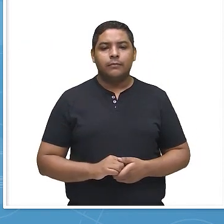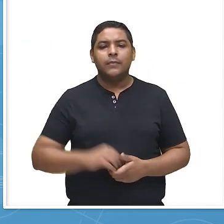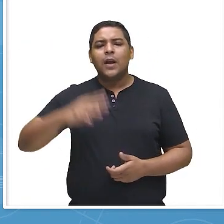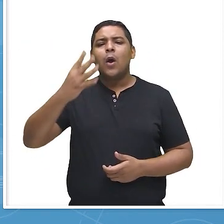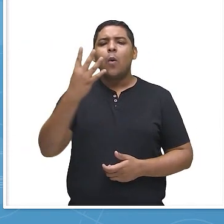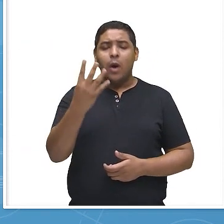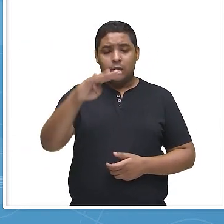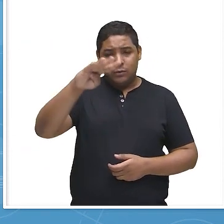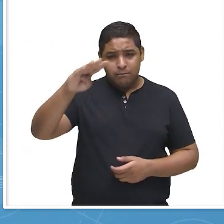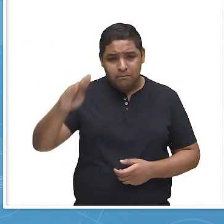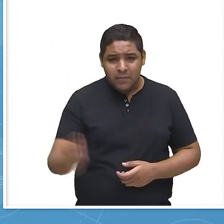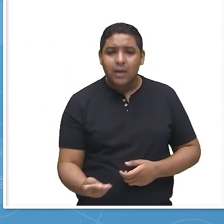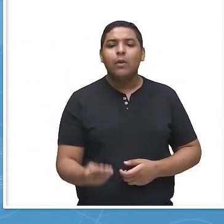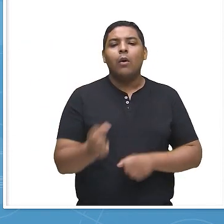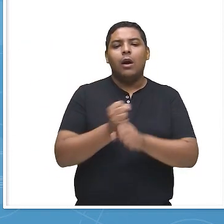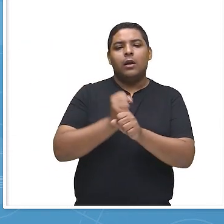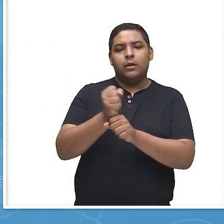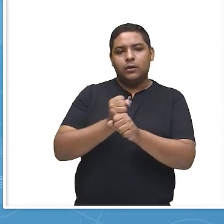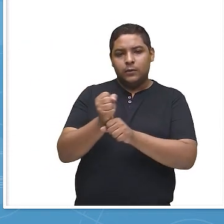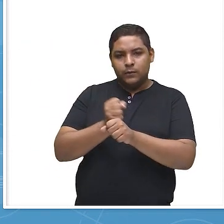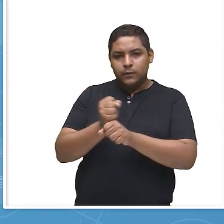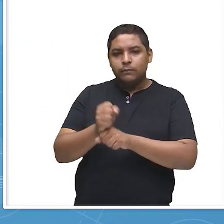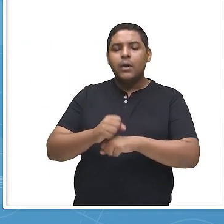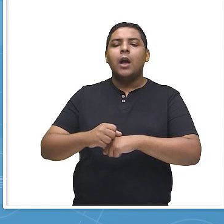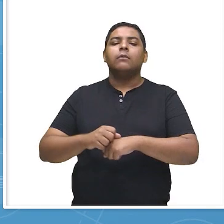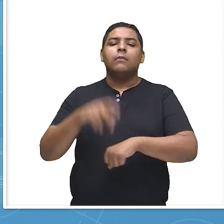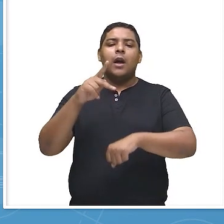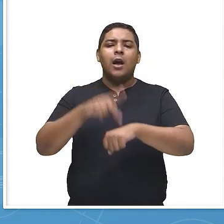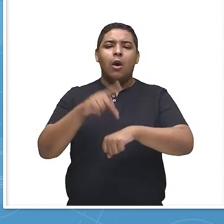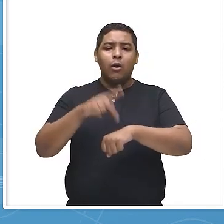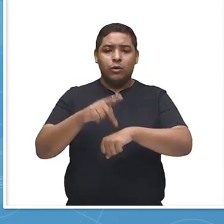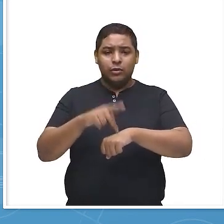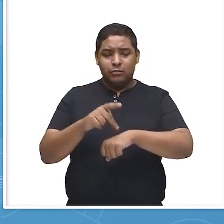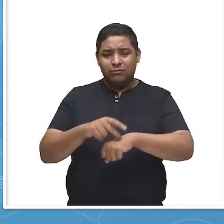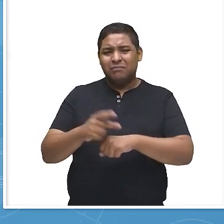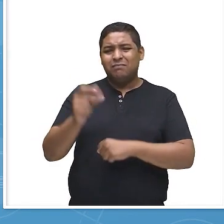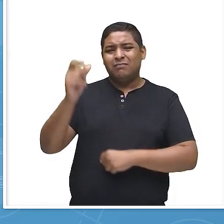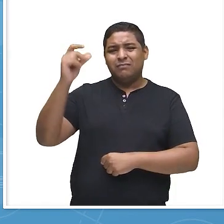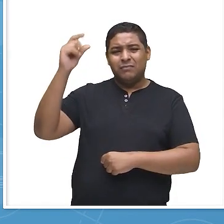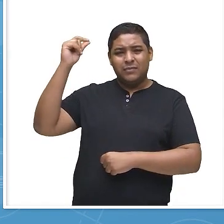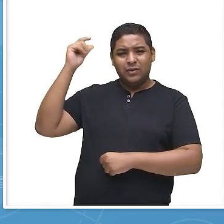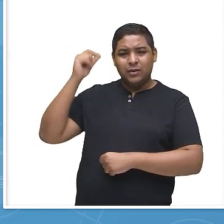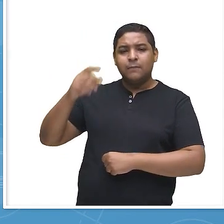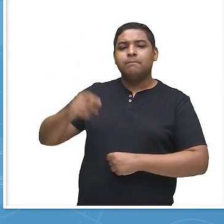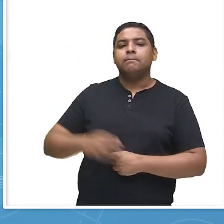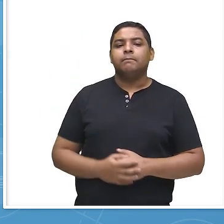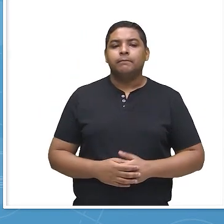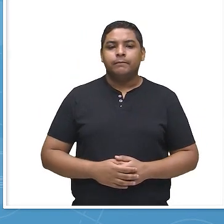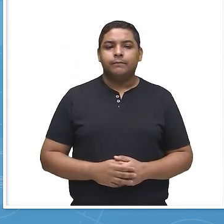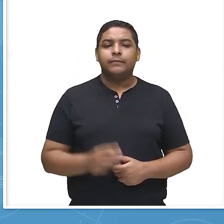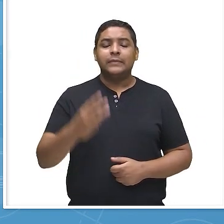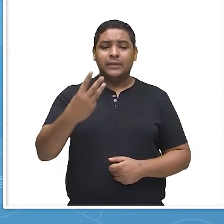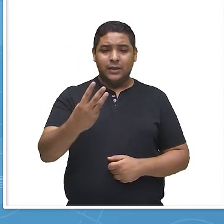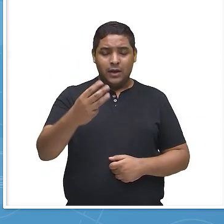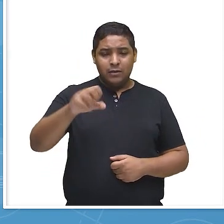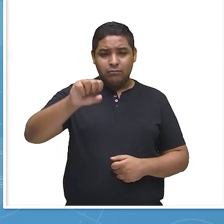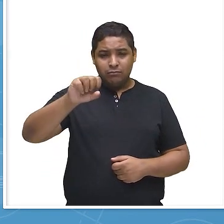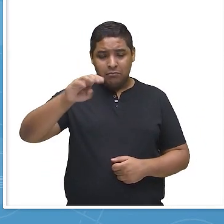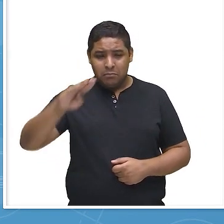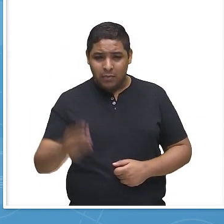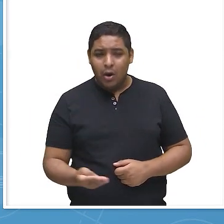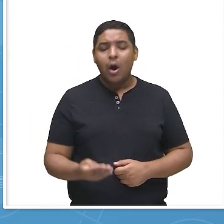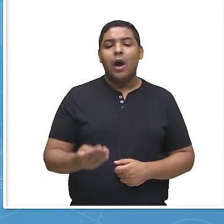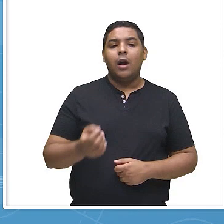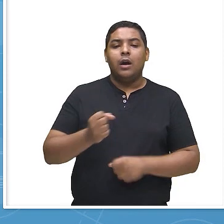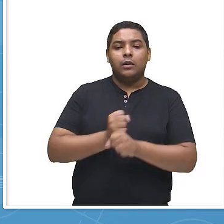mais antigas, 3,8 bilhões de anos. Formas primitivas da vida,